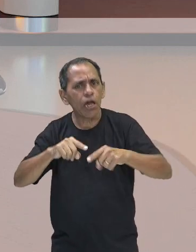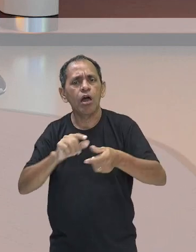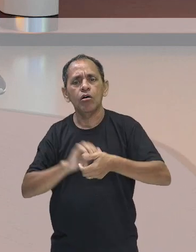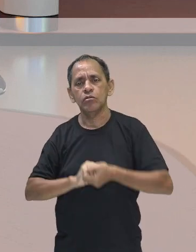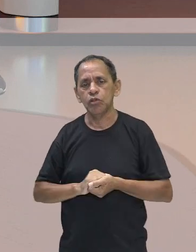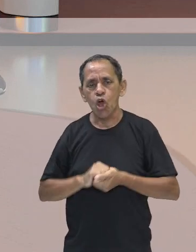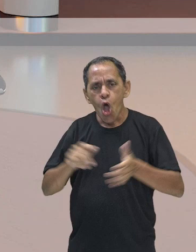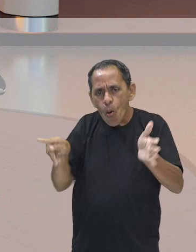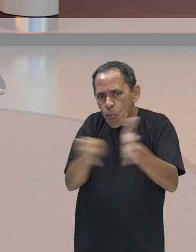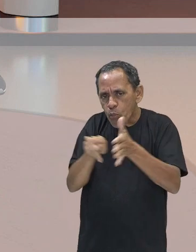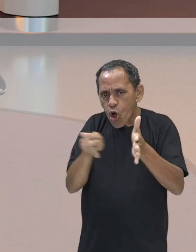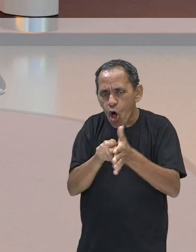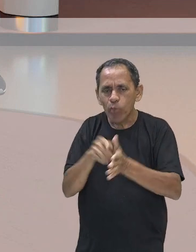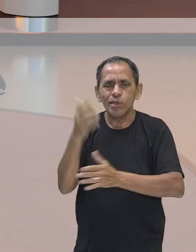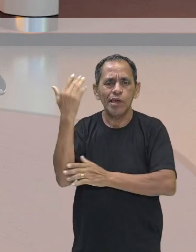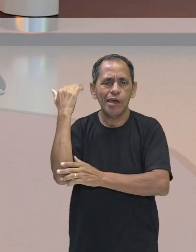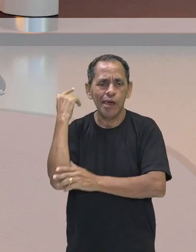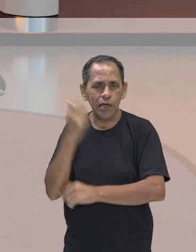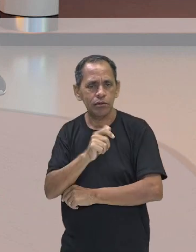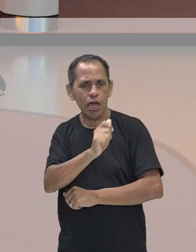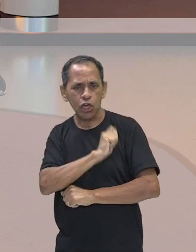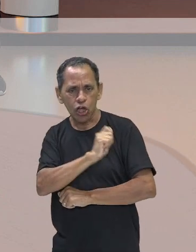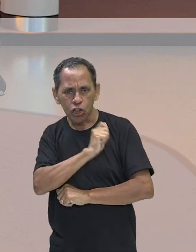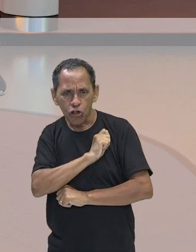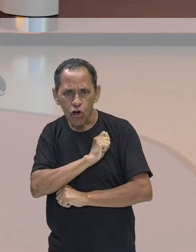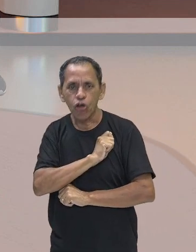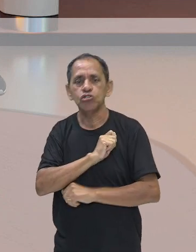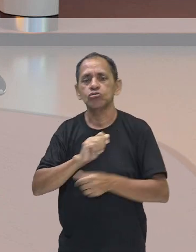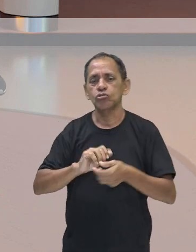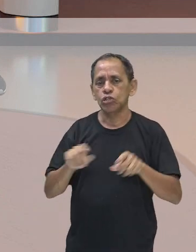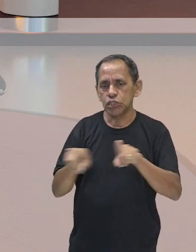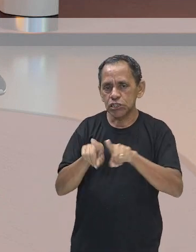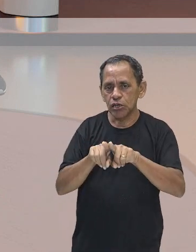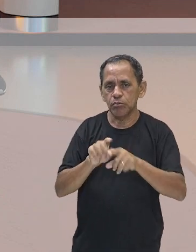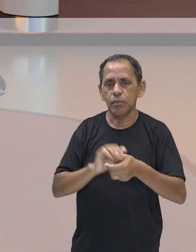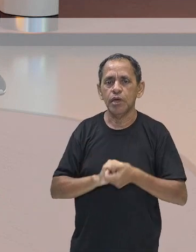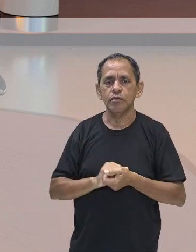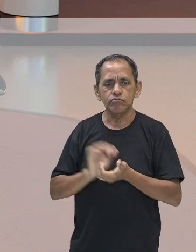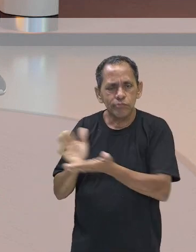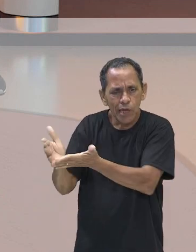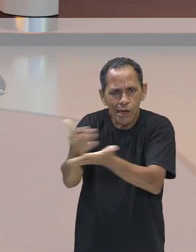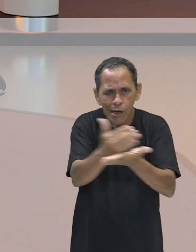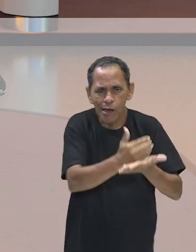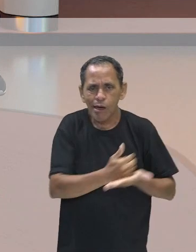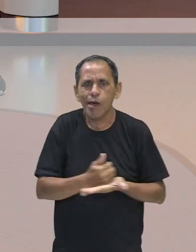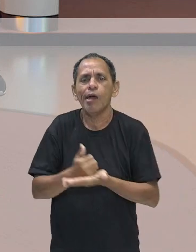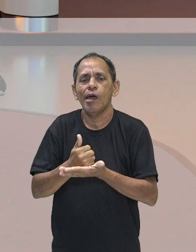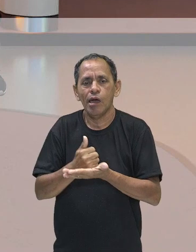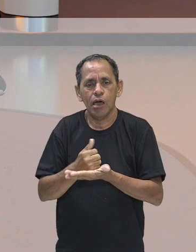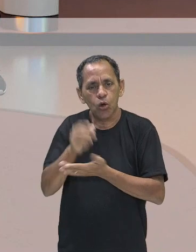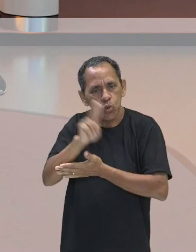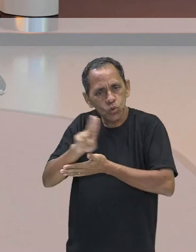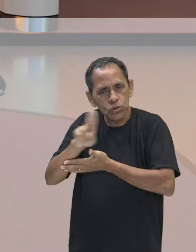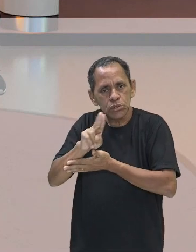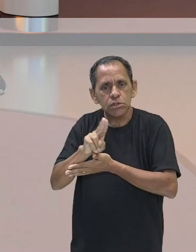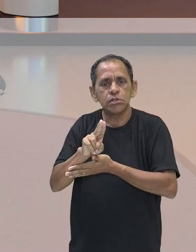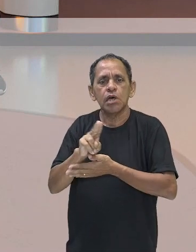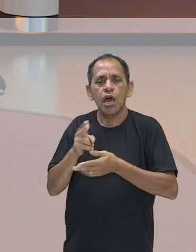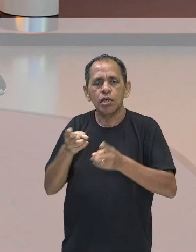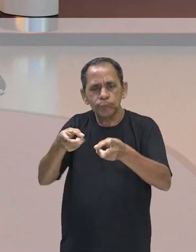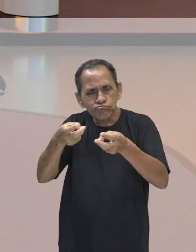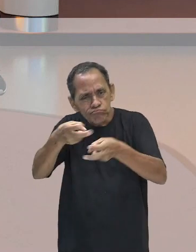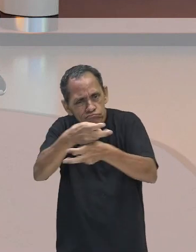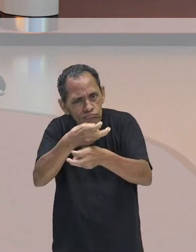Vestígios arqueológicos, as fontes da cultura material, itens resgatados pela arqueologia, como, por exemplo, vamos lá, gente,